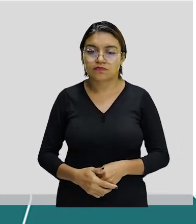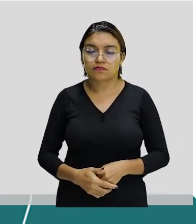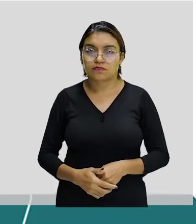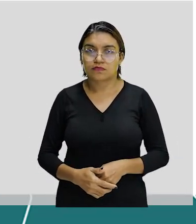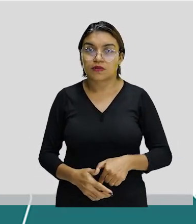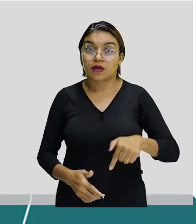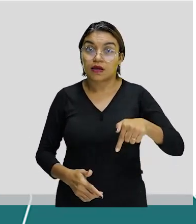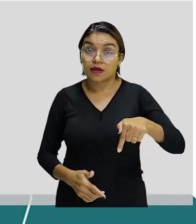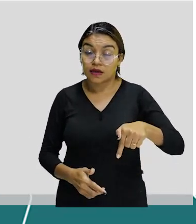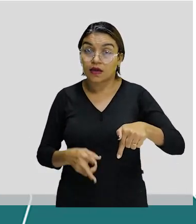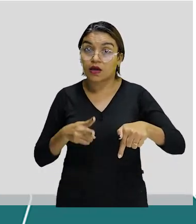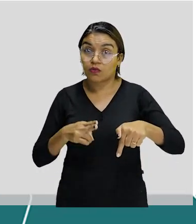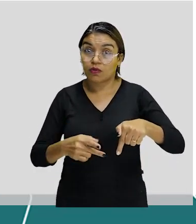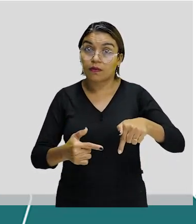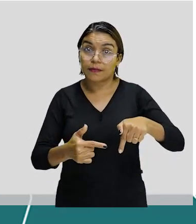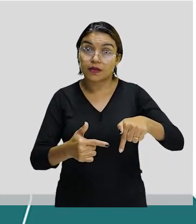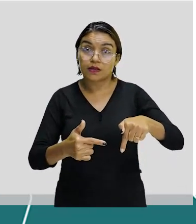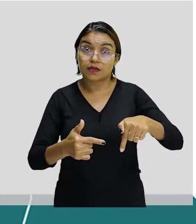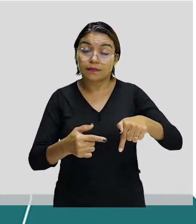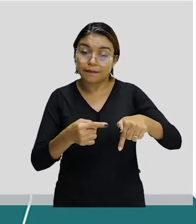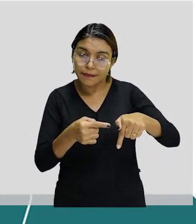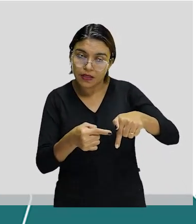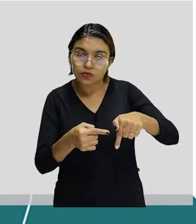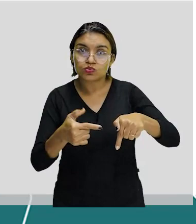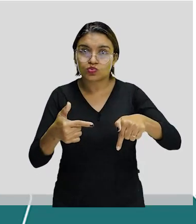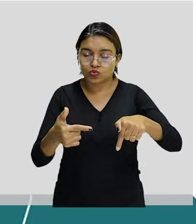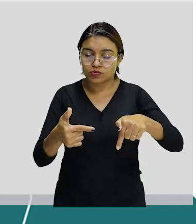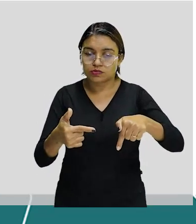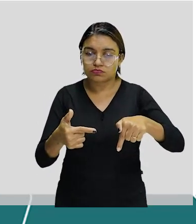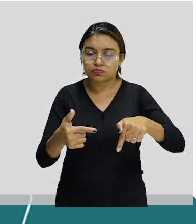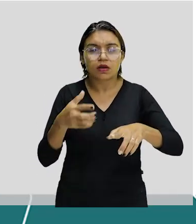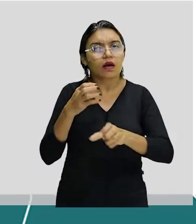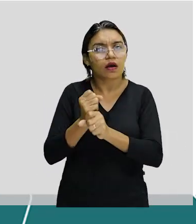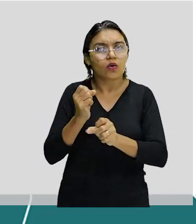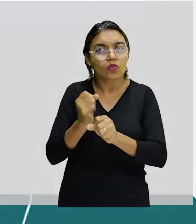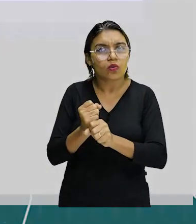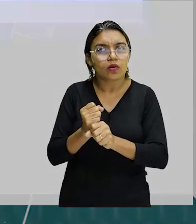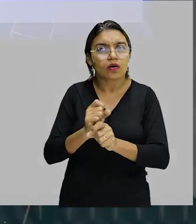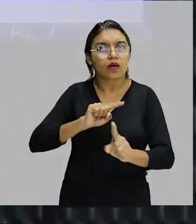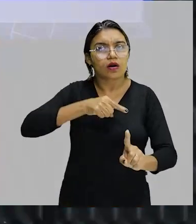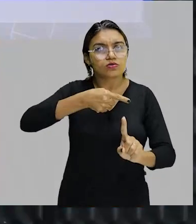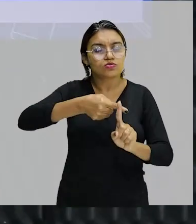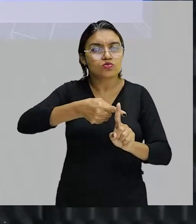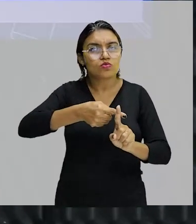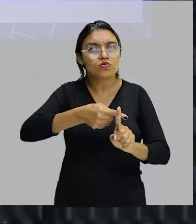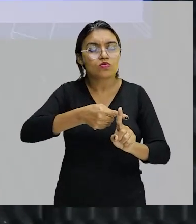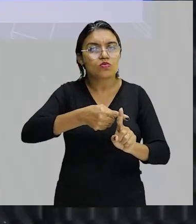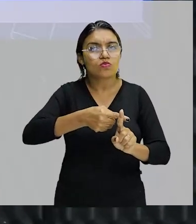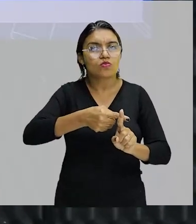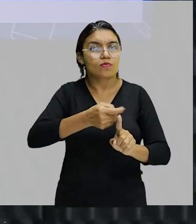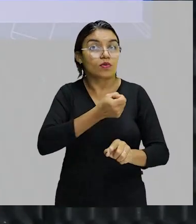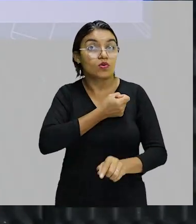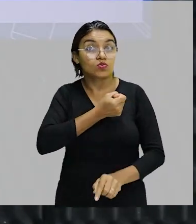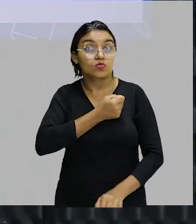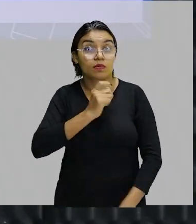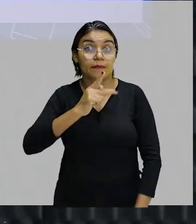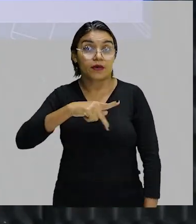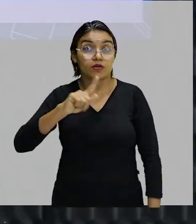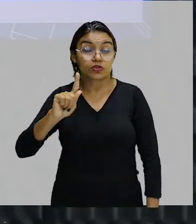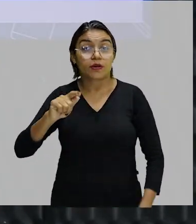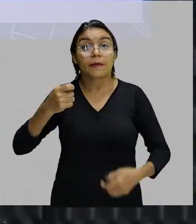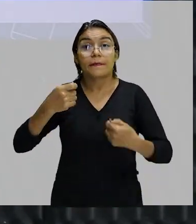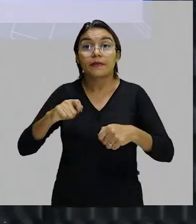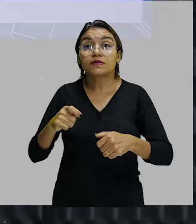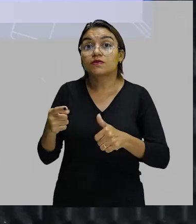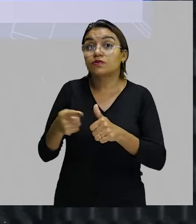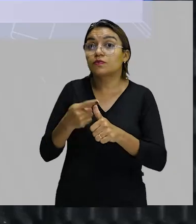de termos? Para eu calcular a soma dos termos de uma PG, eu preciso agora do primeiro termo, não é isso? Lá